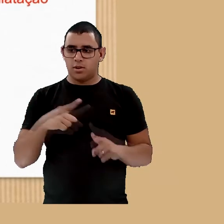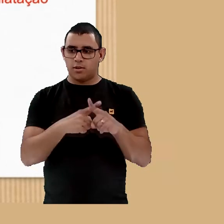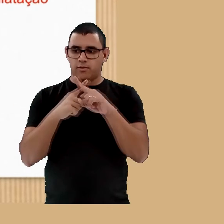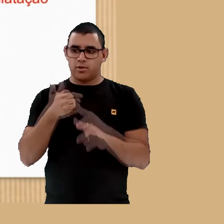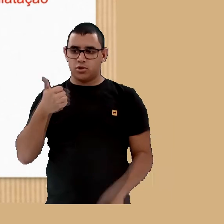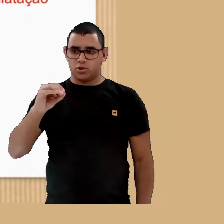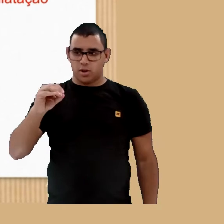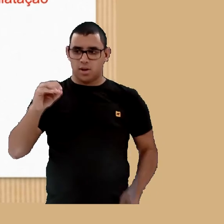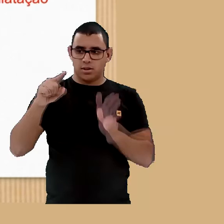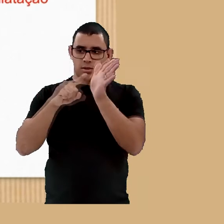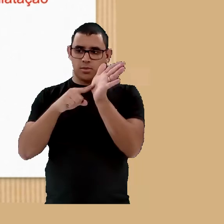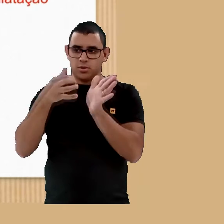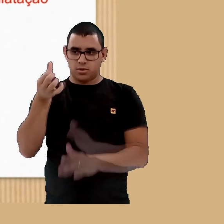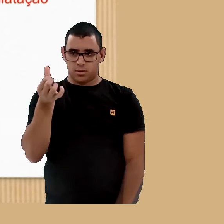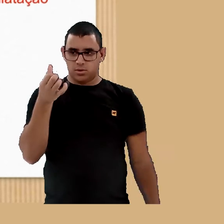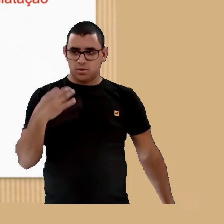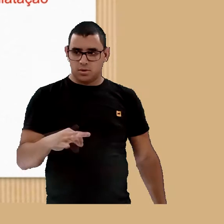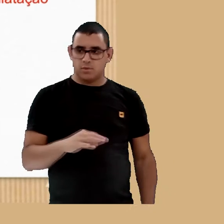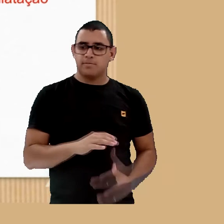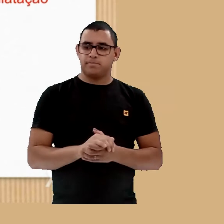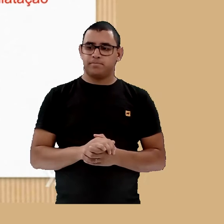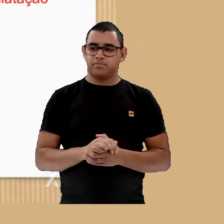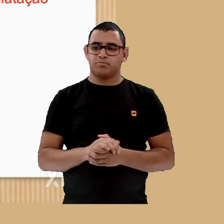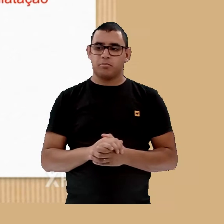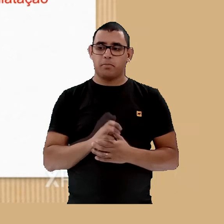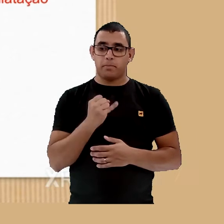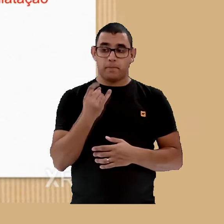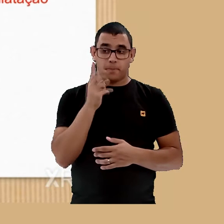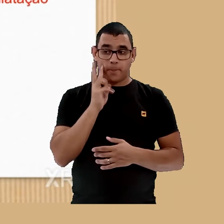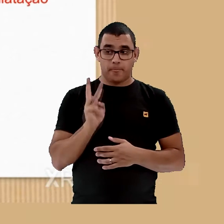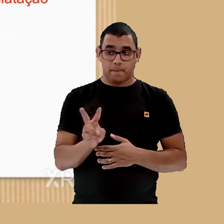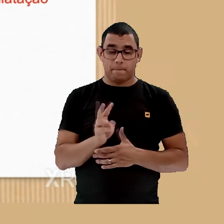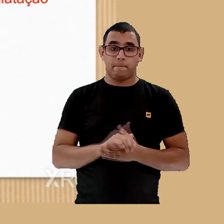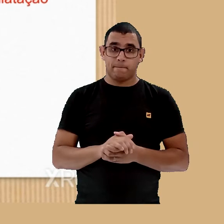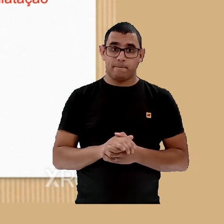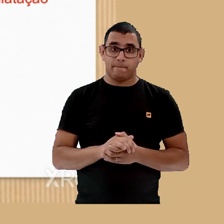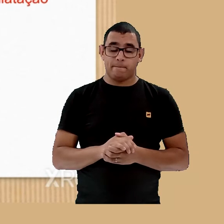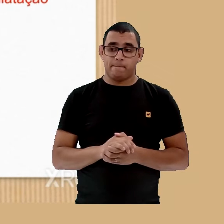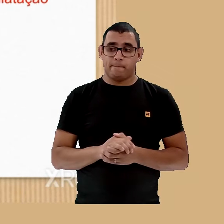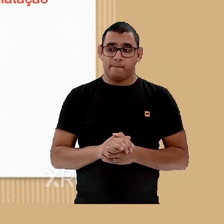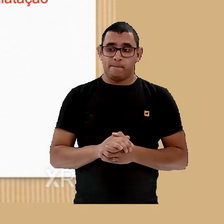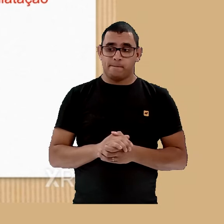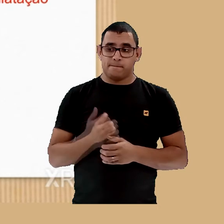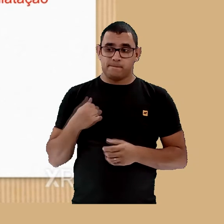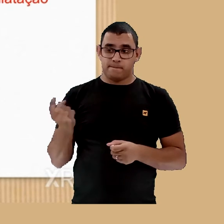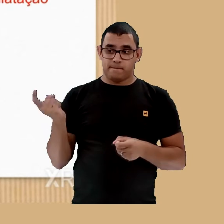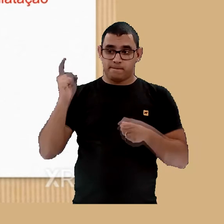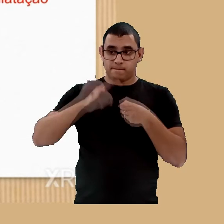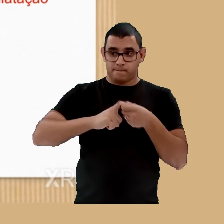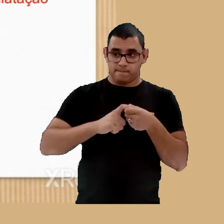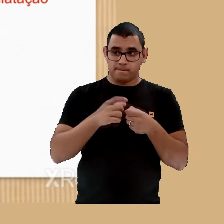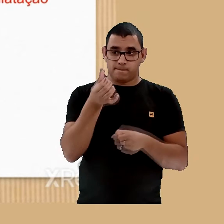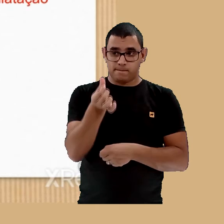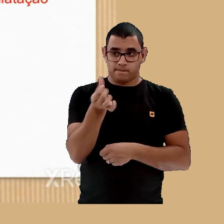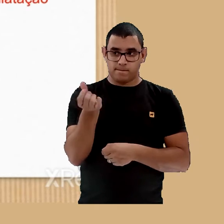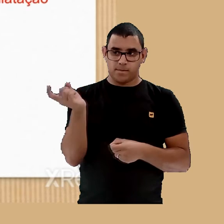por 10 elevado a menos 6. Se vocês observarem, eu voltei 6